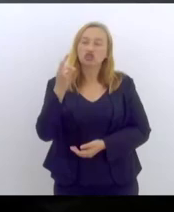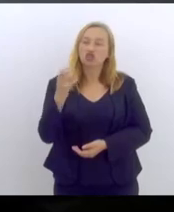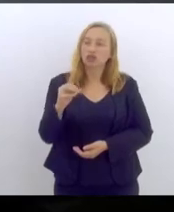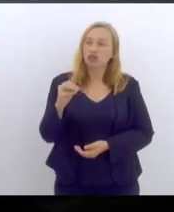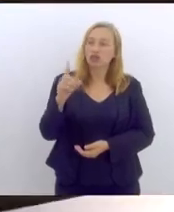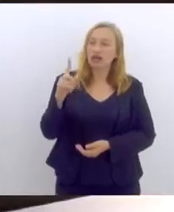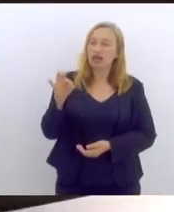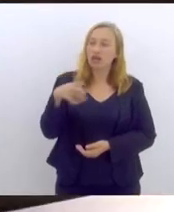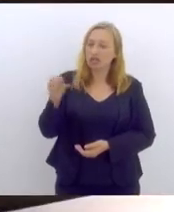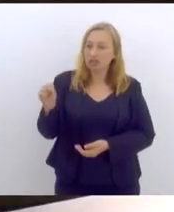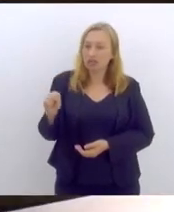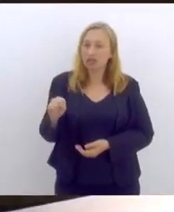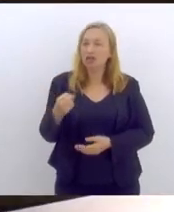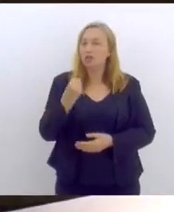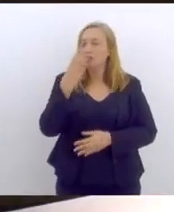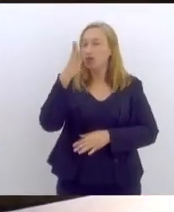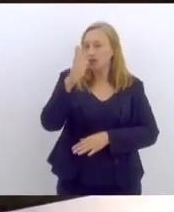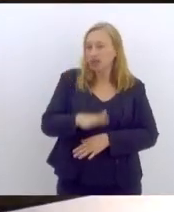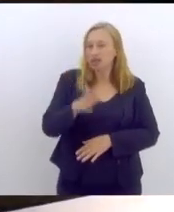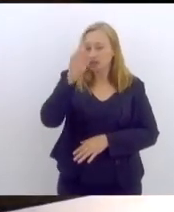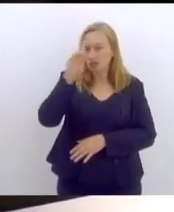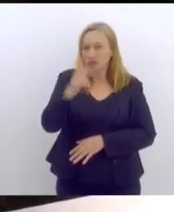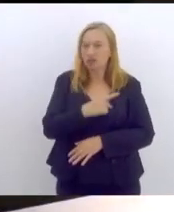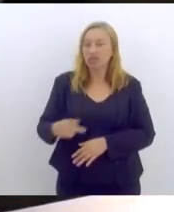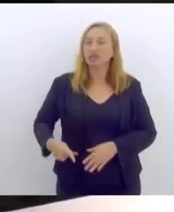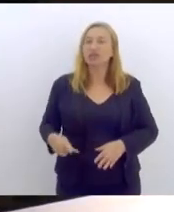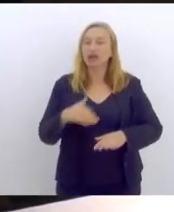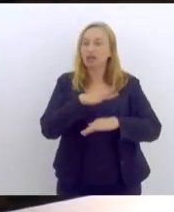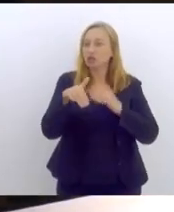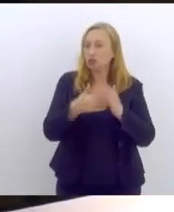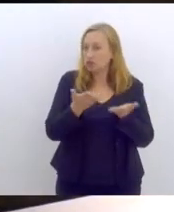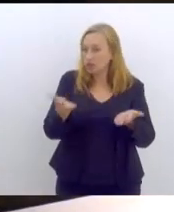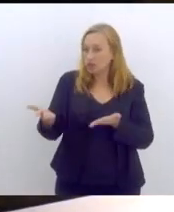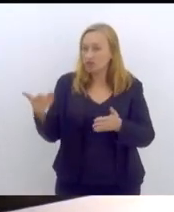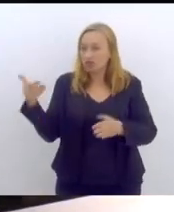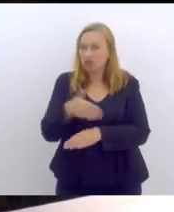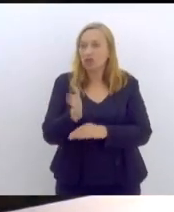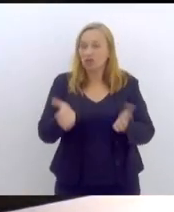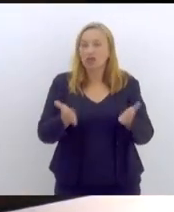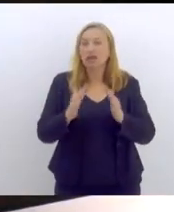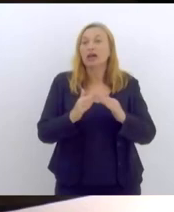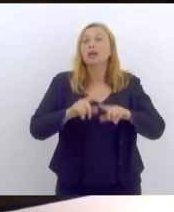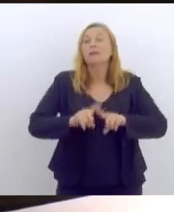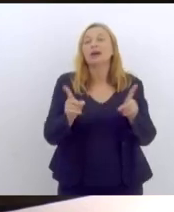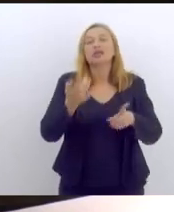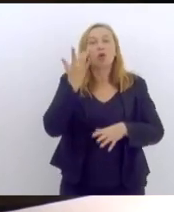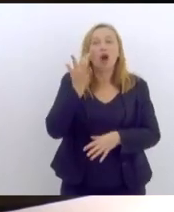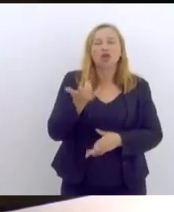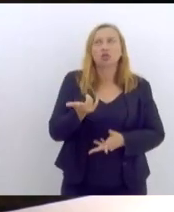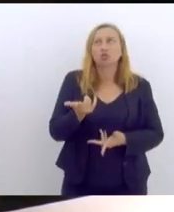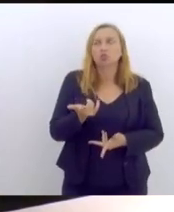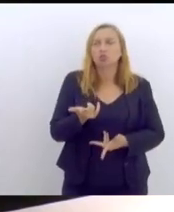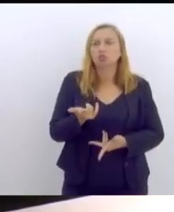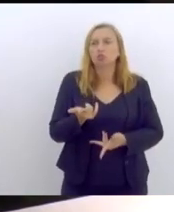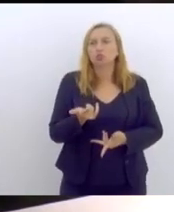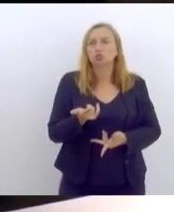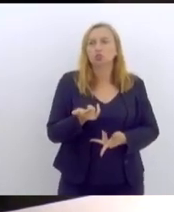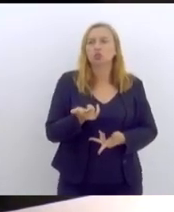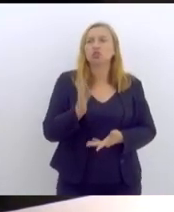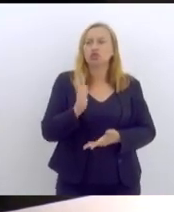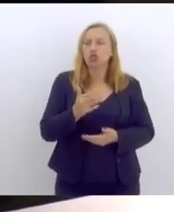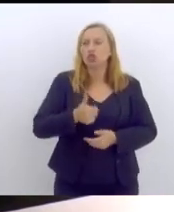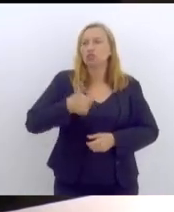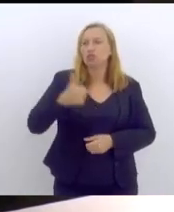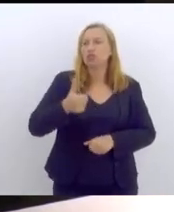presidente. Boa tarde a todos e todas aqui presentes. É muito prazer chegando agora na casa, mas acho que a gente tem que, já na